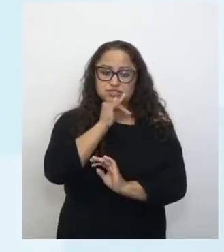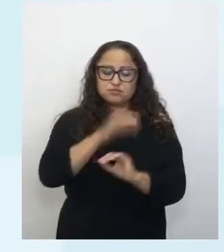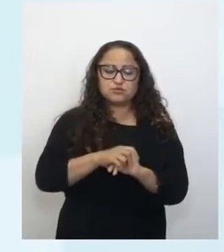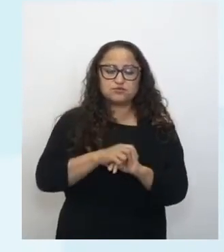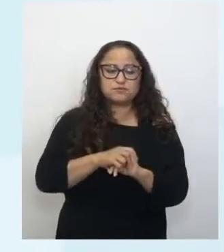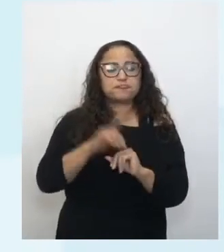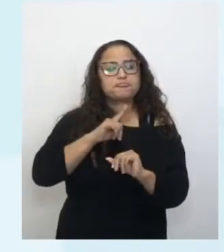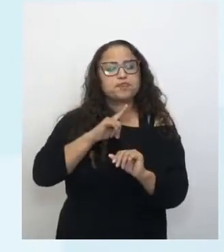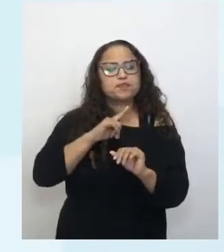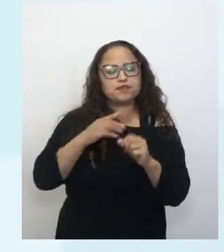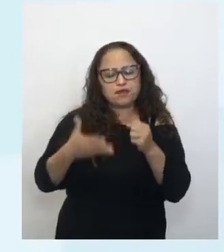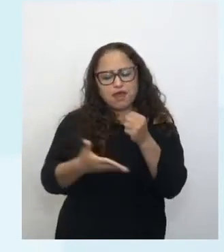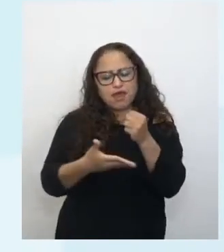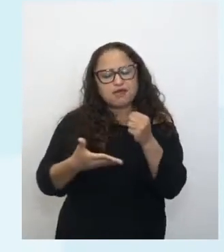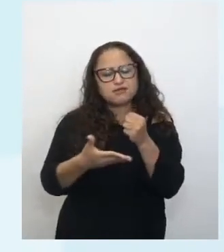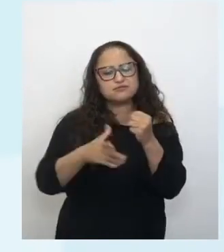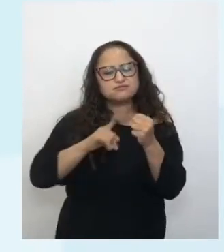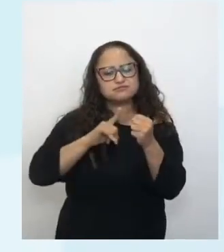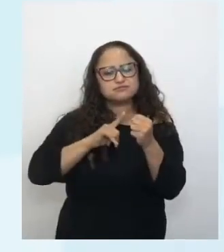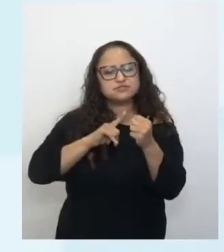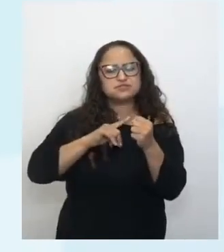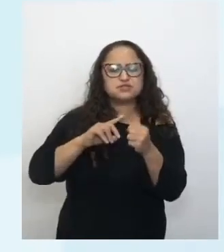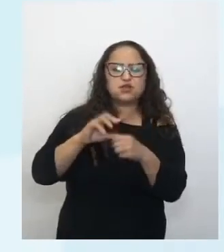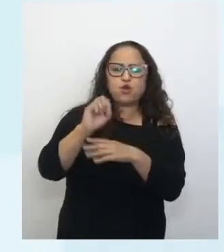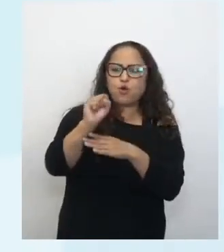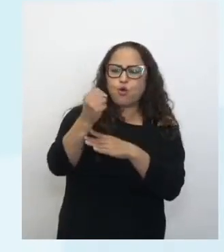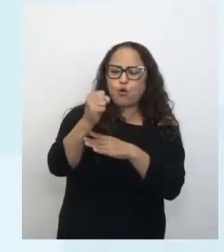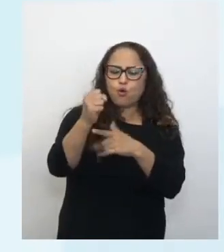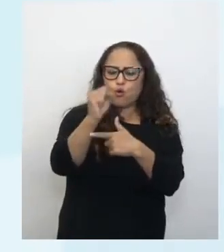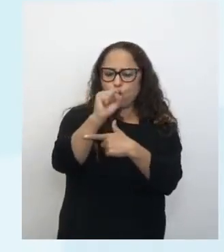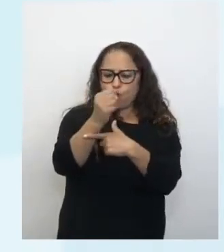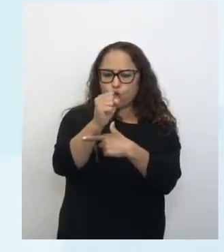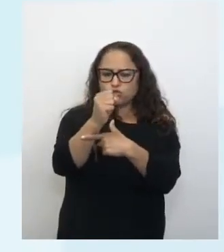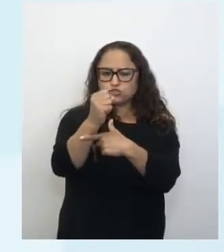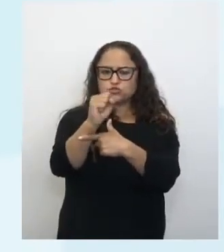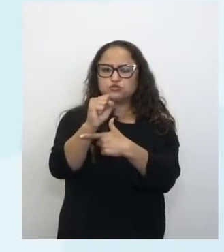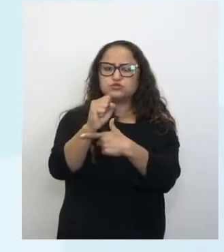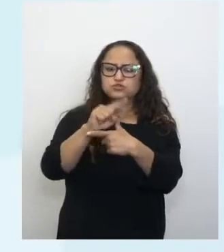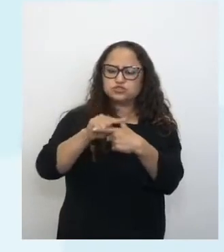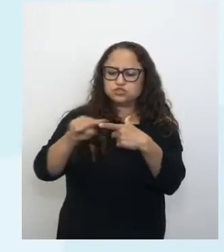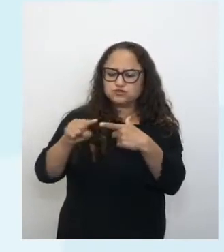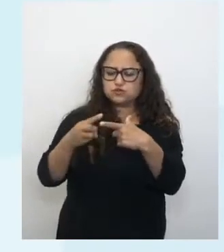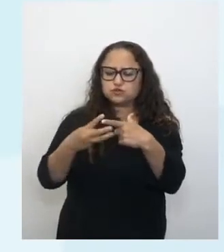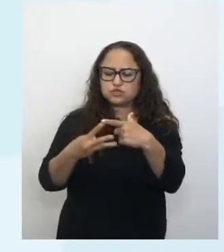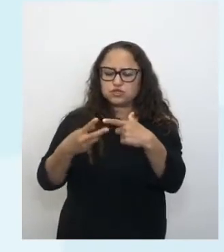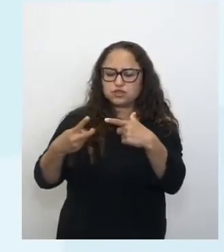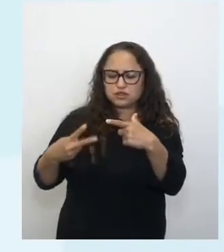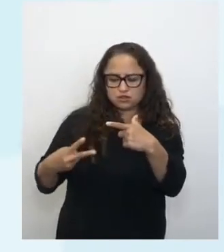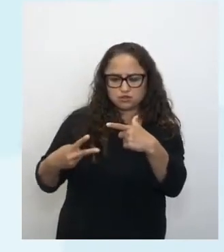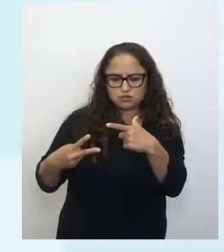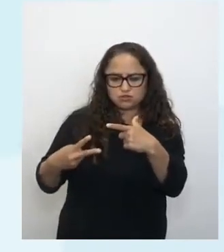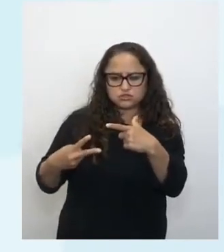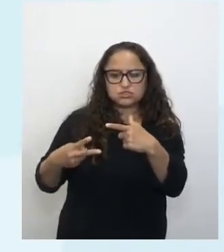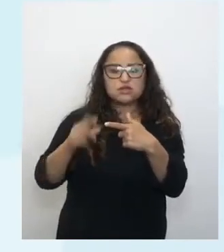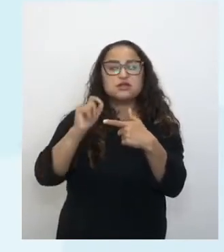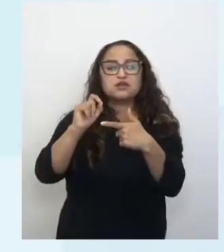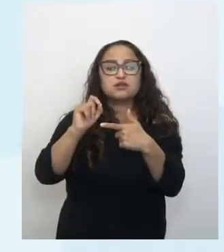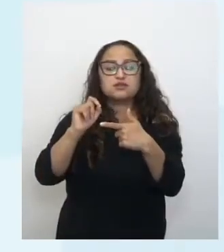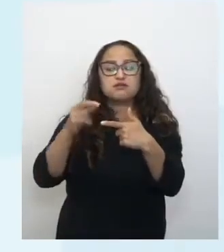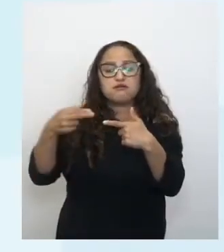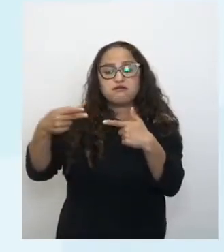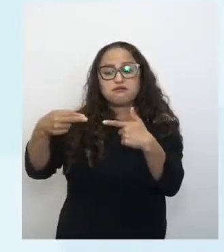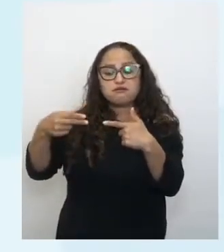área da secção 8 / área da base 32 é